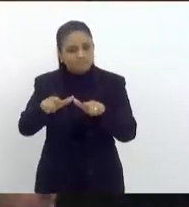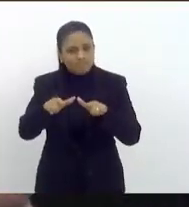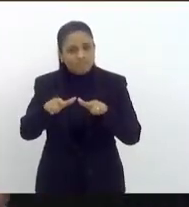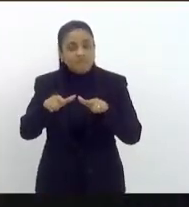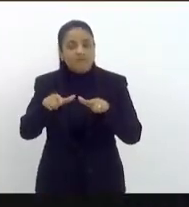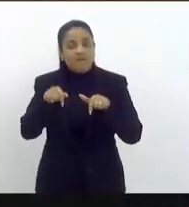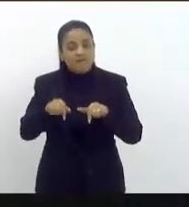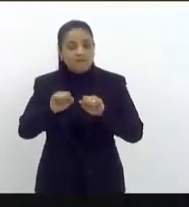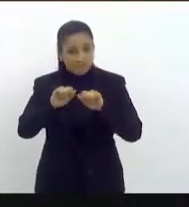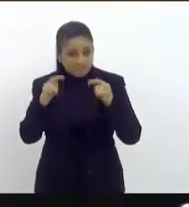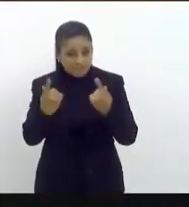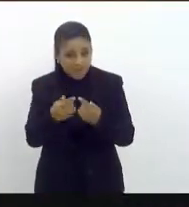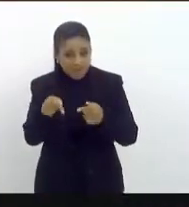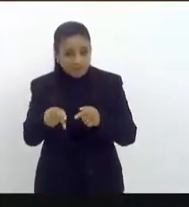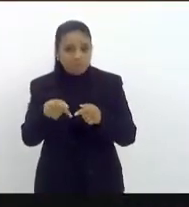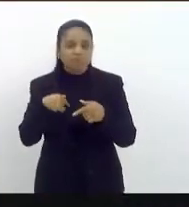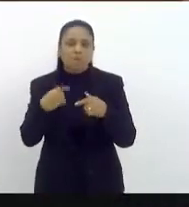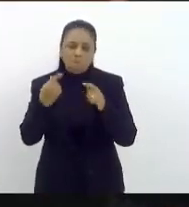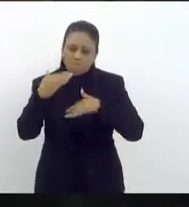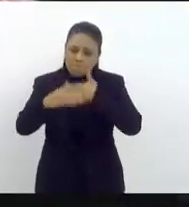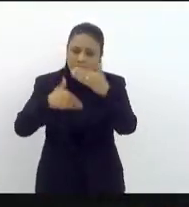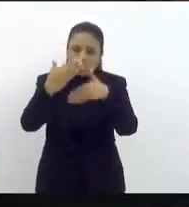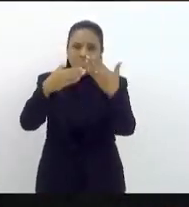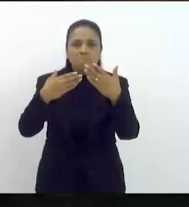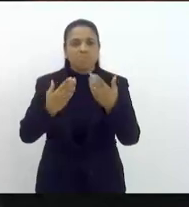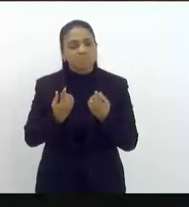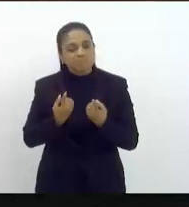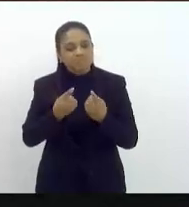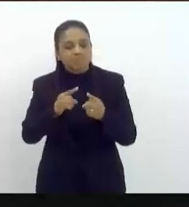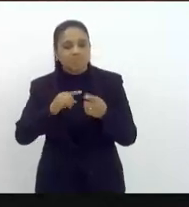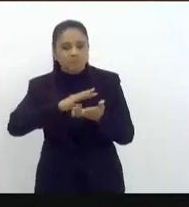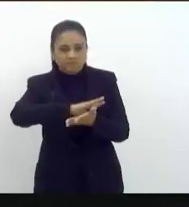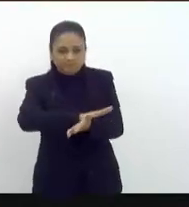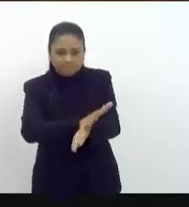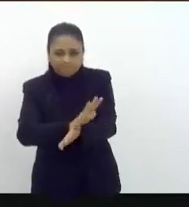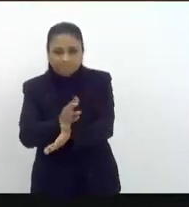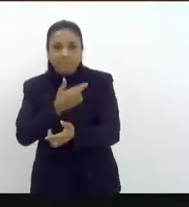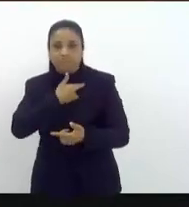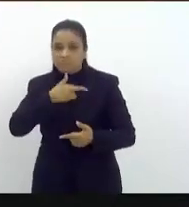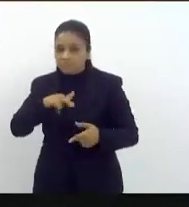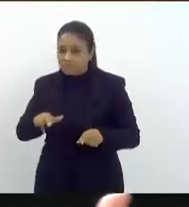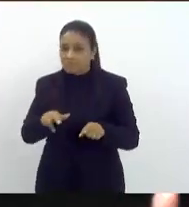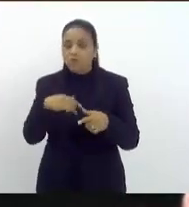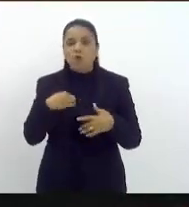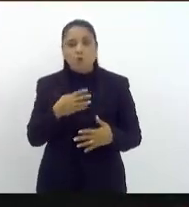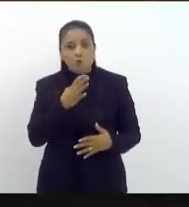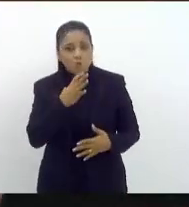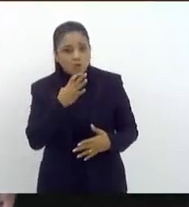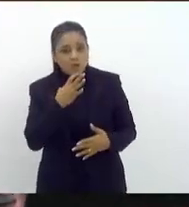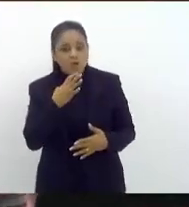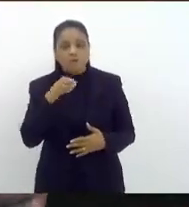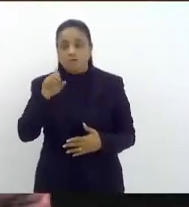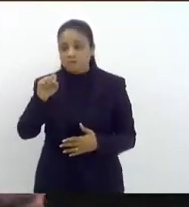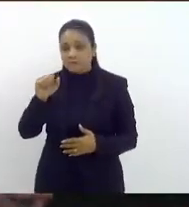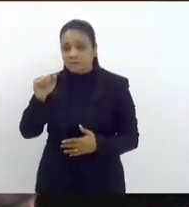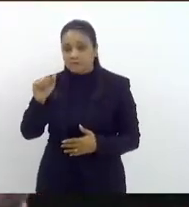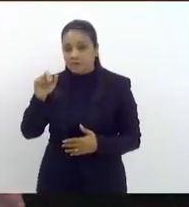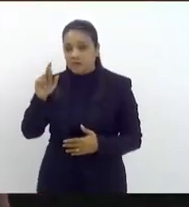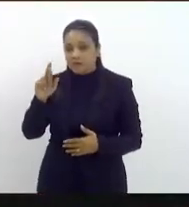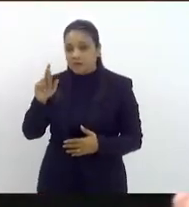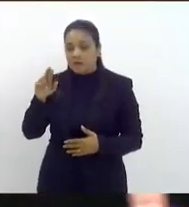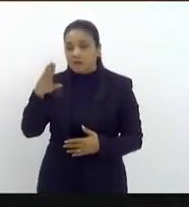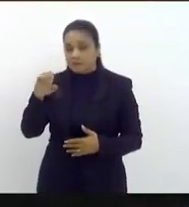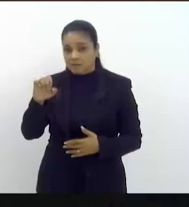comprometer com processo de superação do racismo religioso e quando a gente reconhece os sacerdotes e